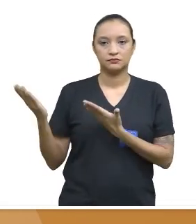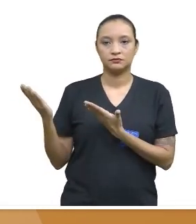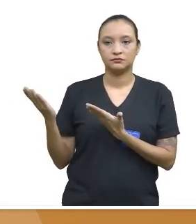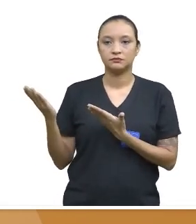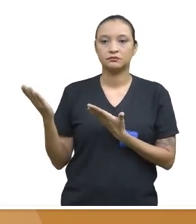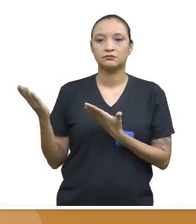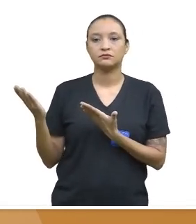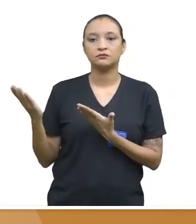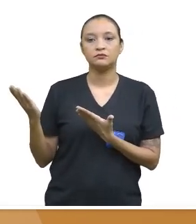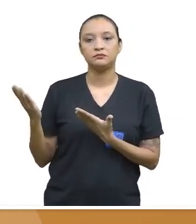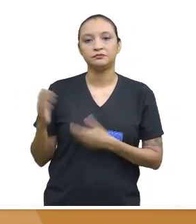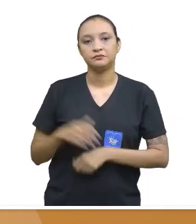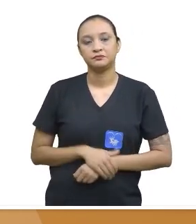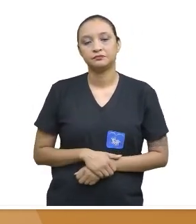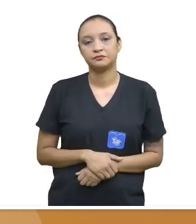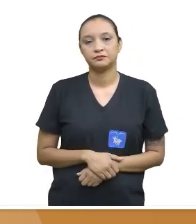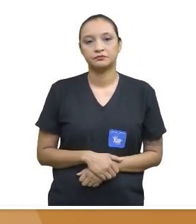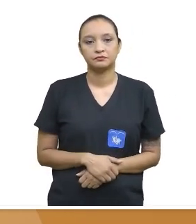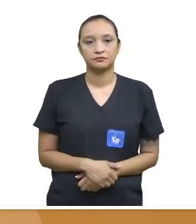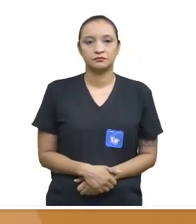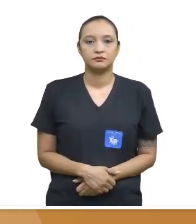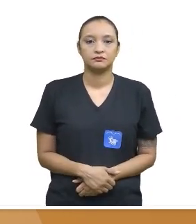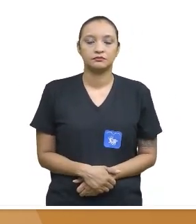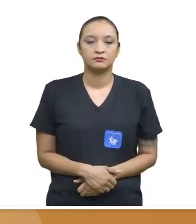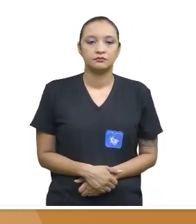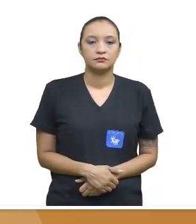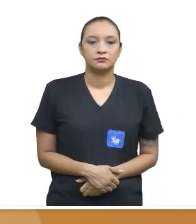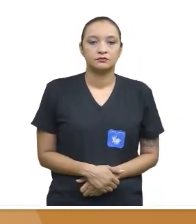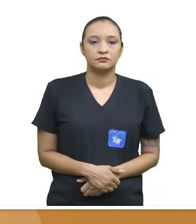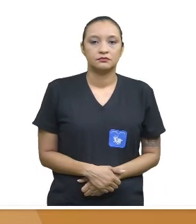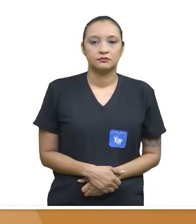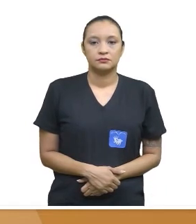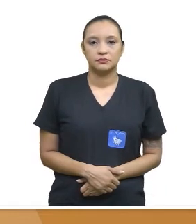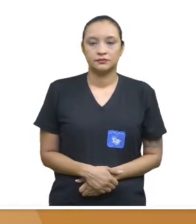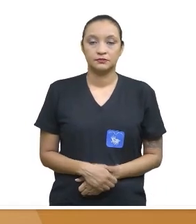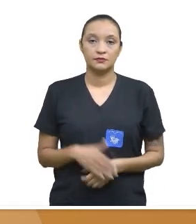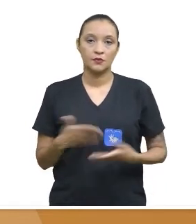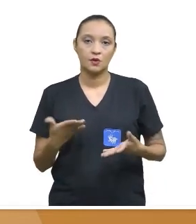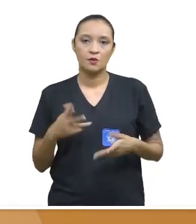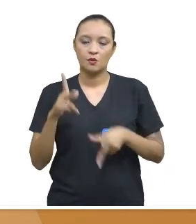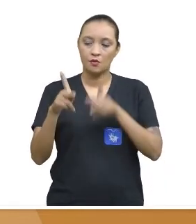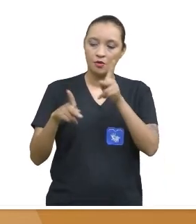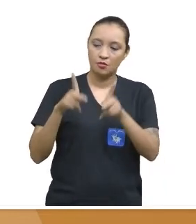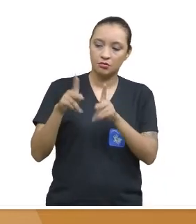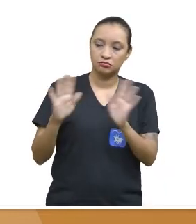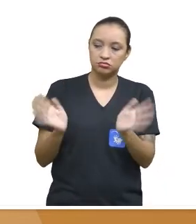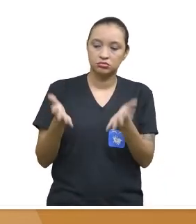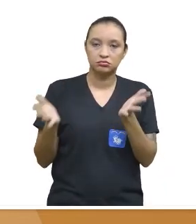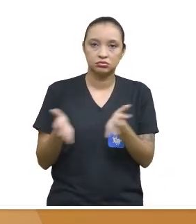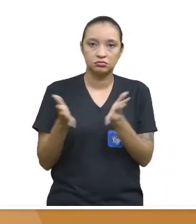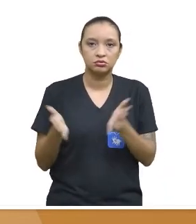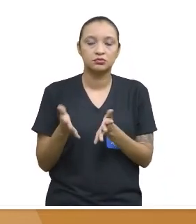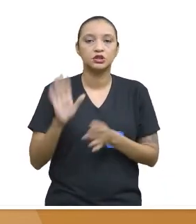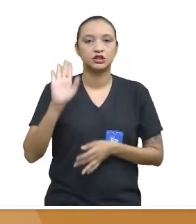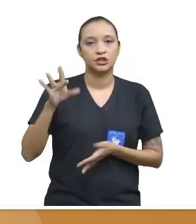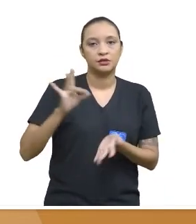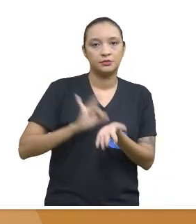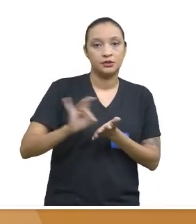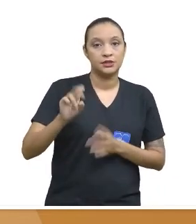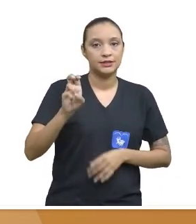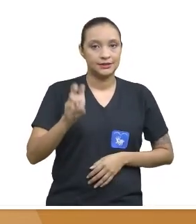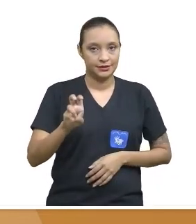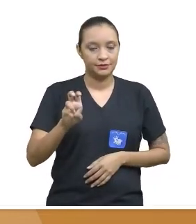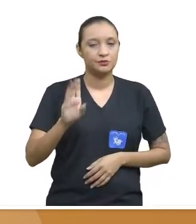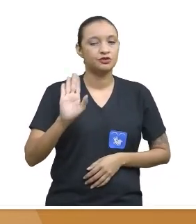imagem. Vamos lá? Diante dessa mobilização popular foi decretado 5, que eu já citei a vocês anteriormente,